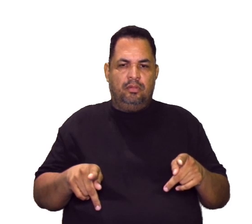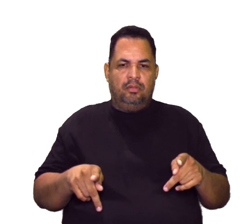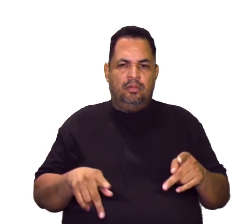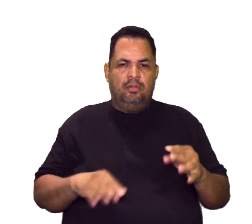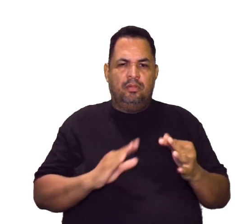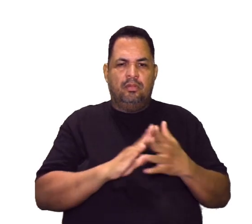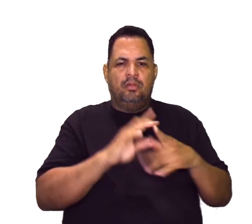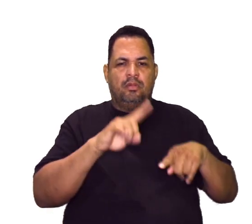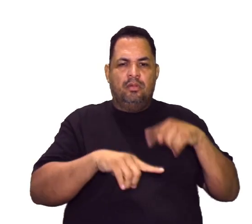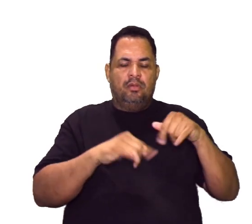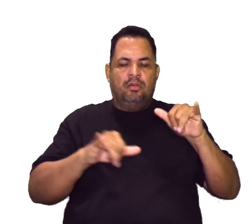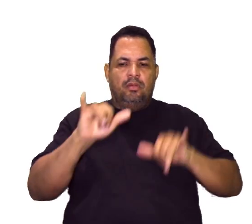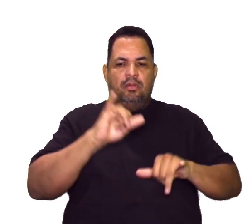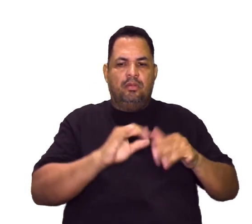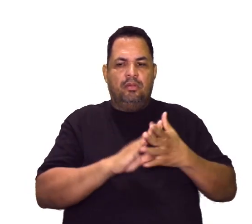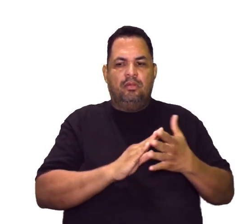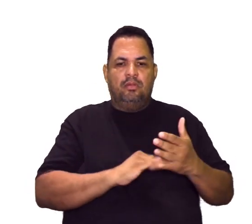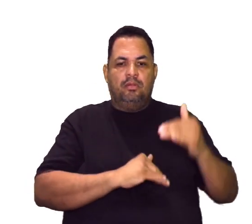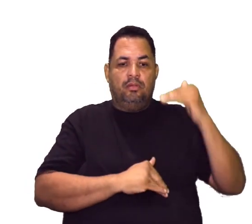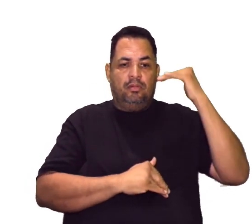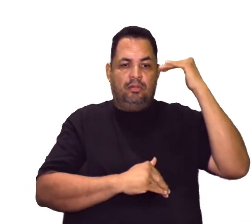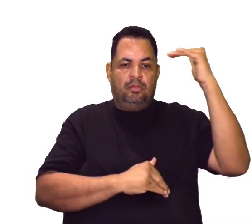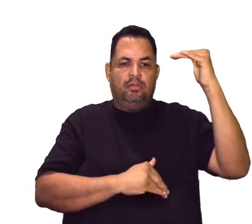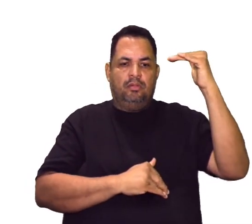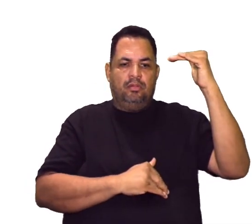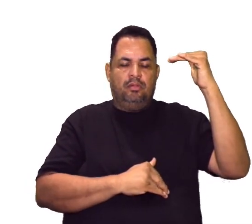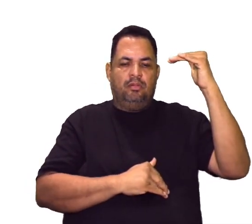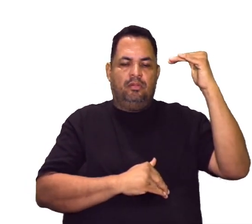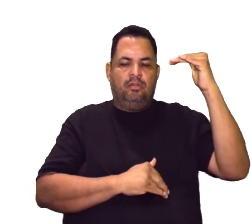o elemento químico flúor é o mais